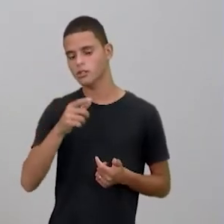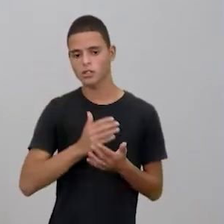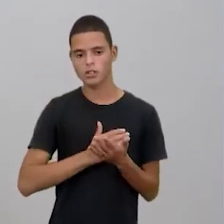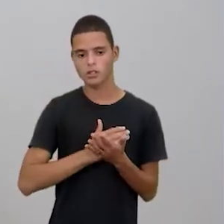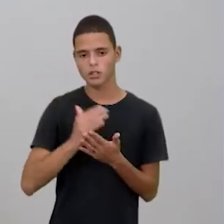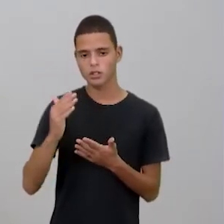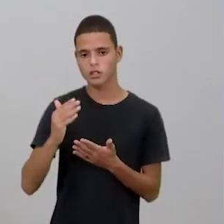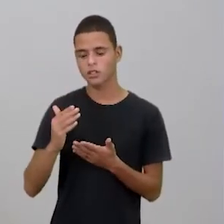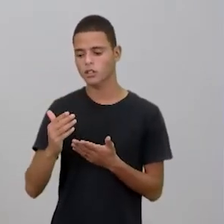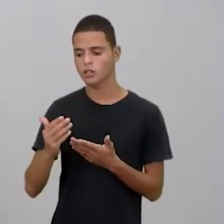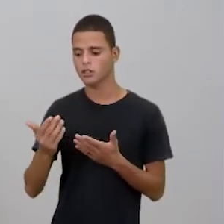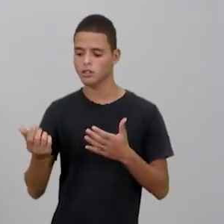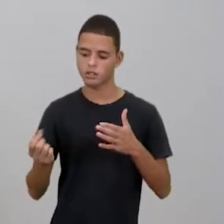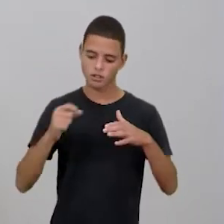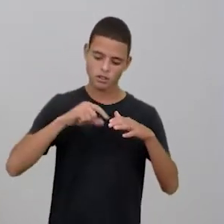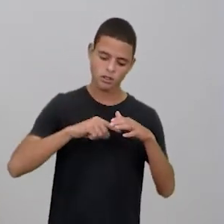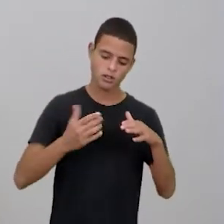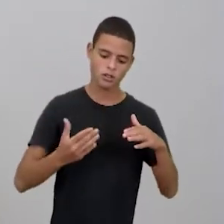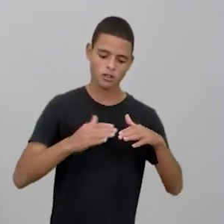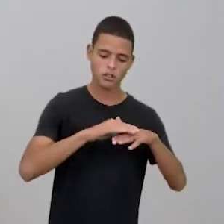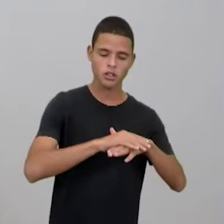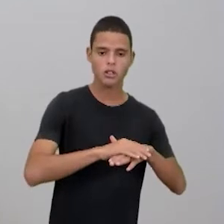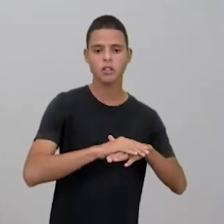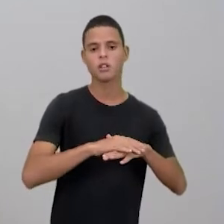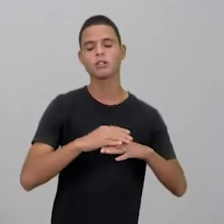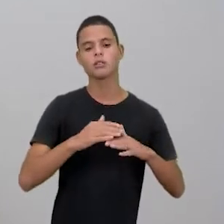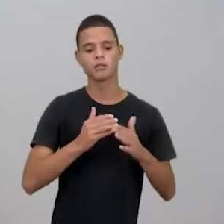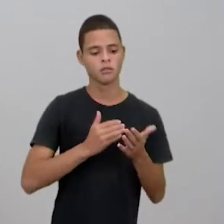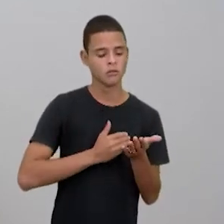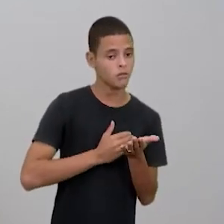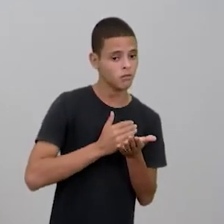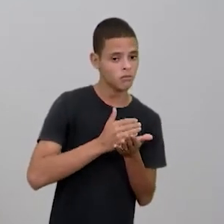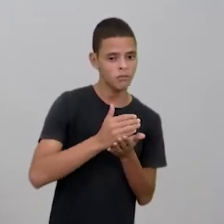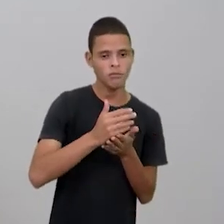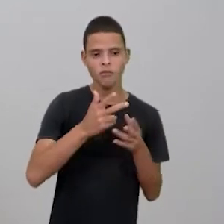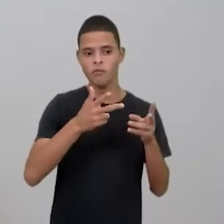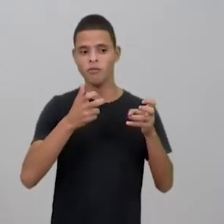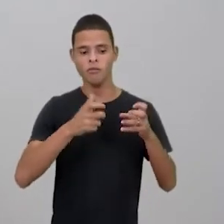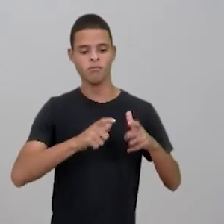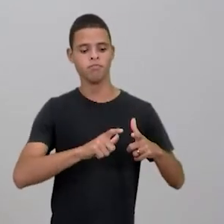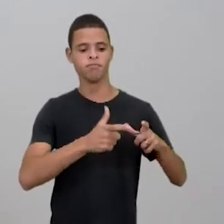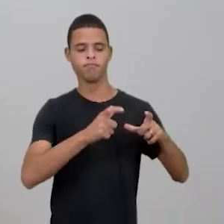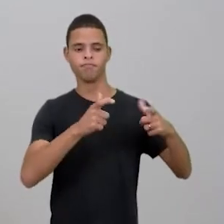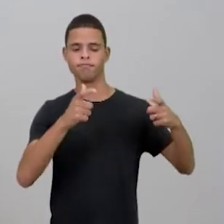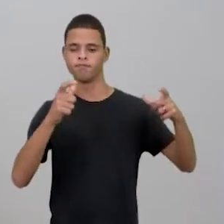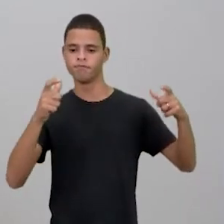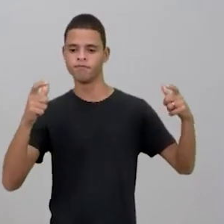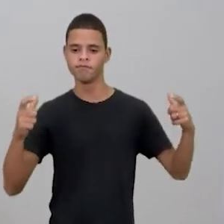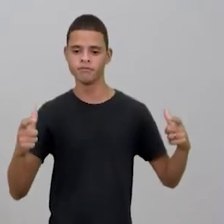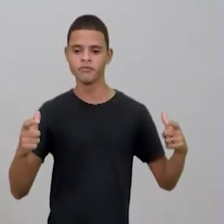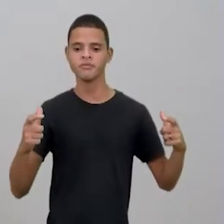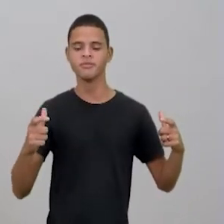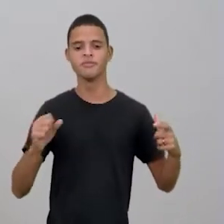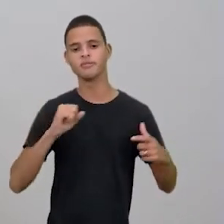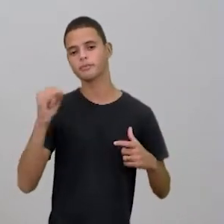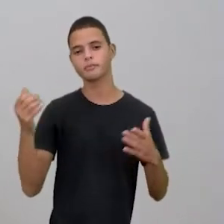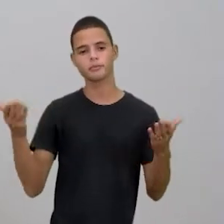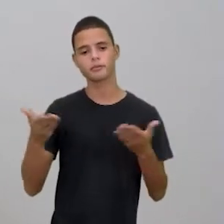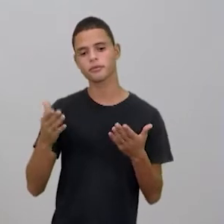um clima mais seco, aí sim a gente tem a morte aí dos animais de grande porte, né? Dificuldade